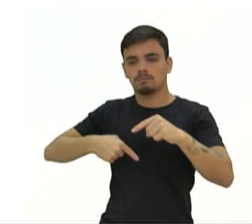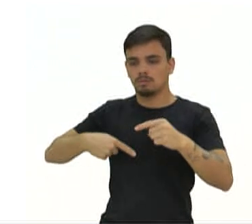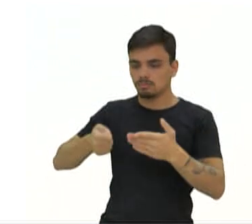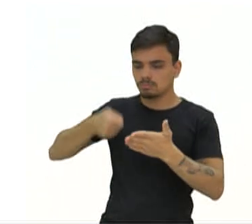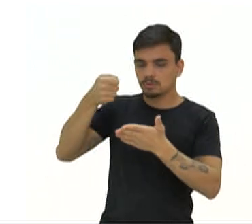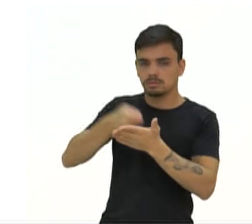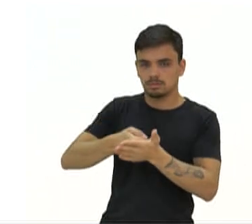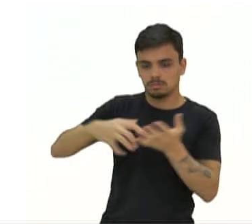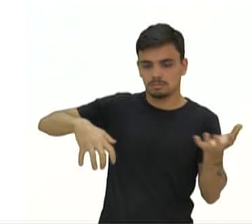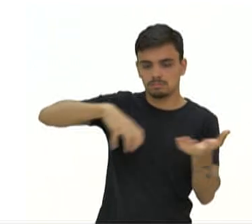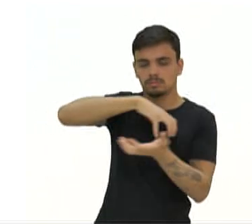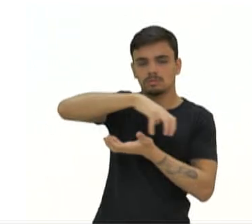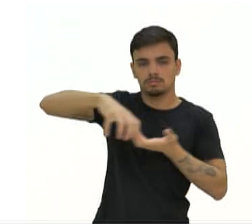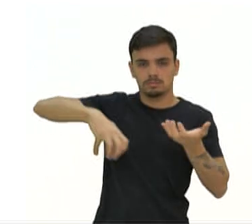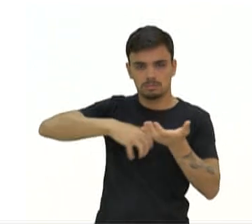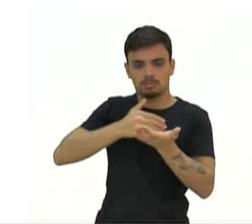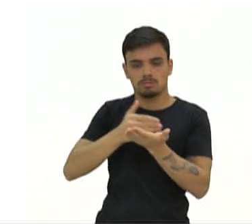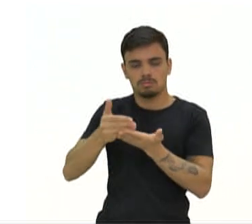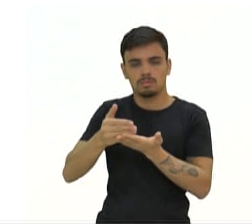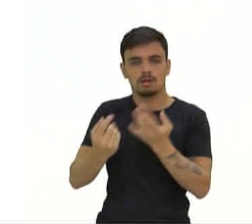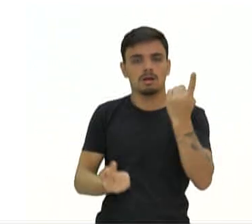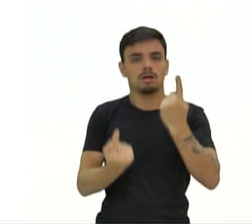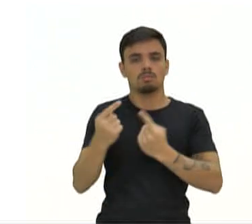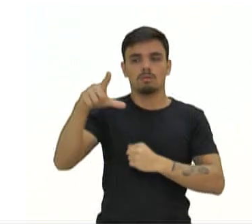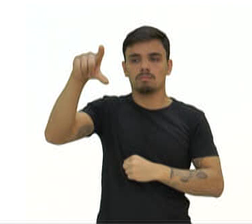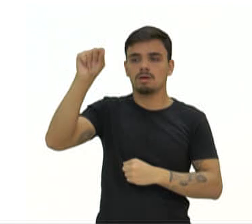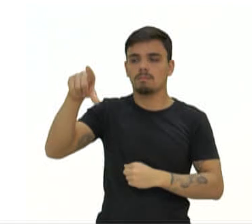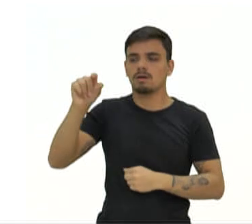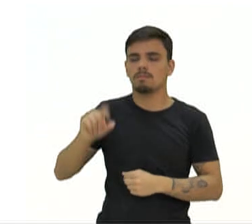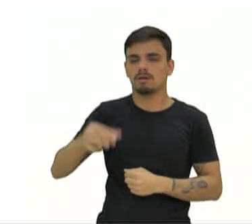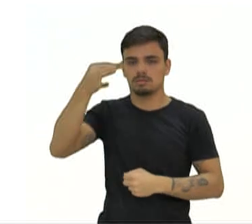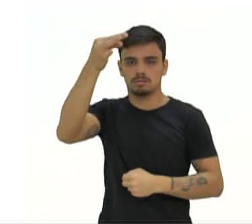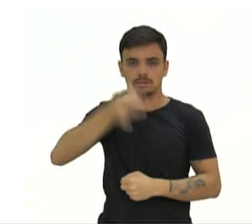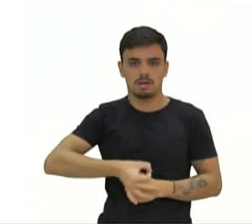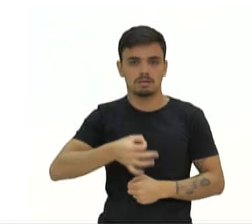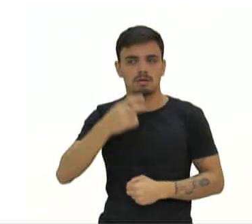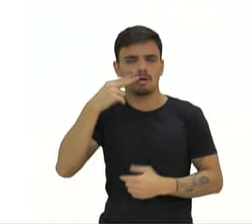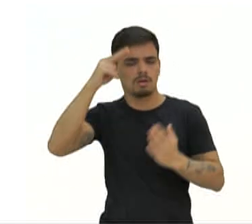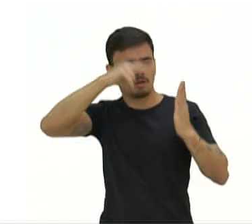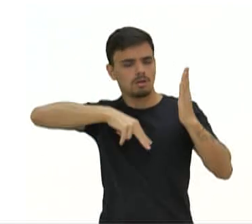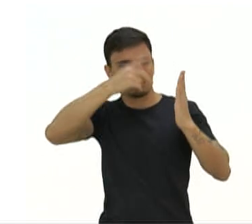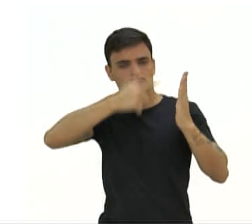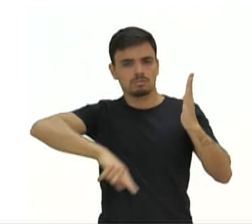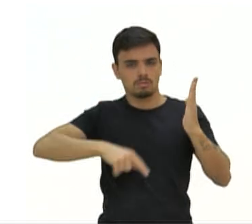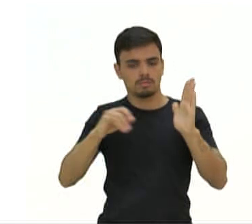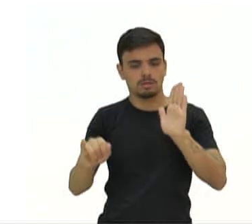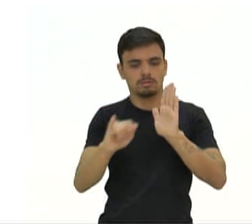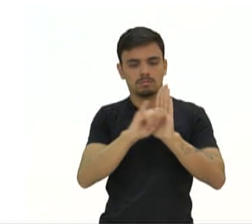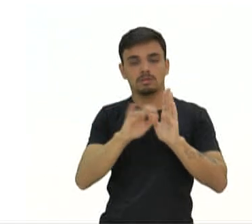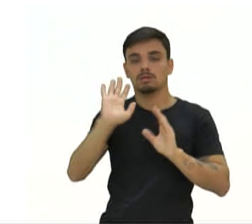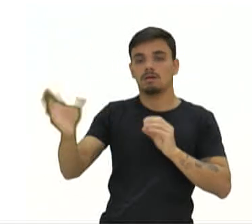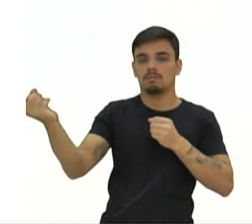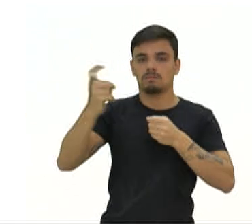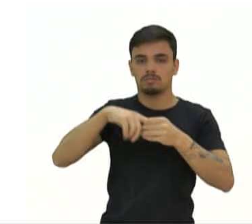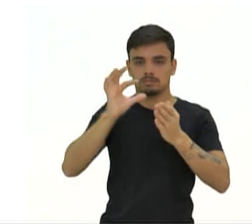sobre a revolta. Qual delas está correta? Vai lá, identifique e nós já voltamos para a correção.